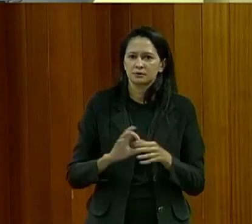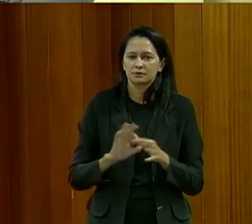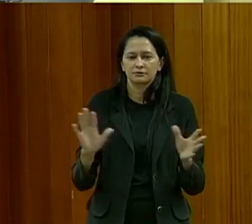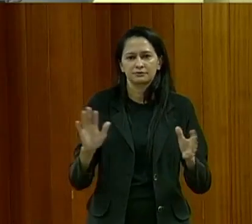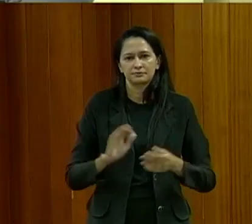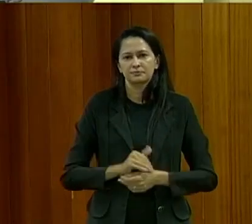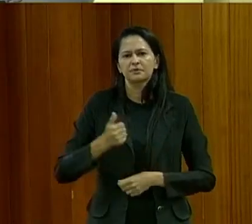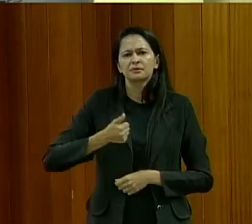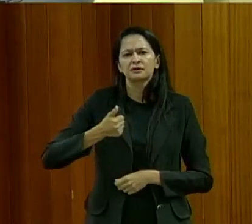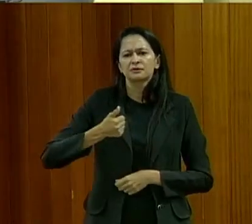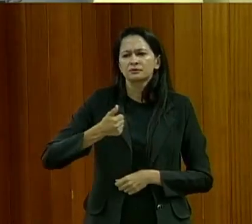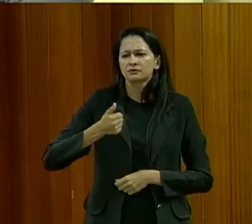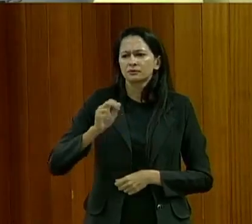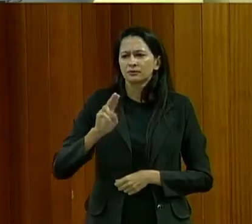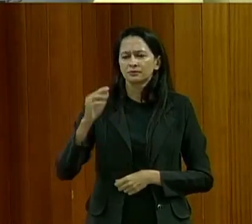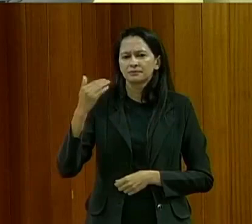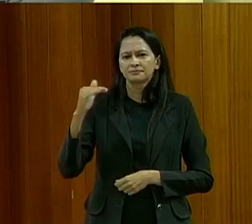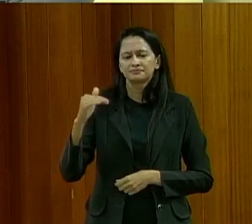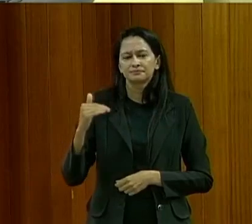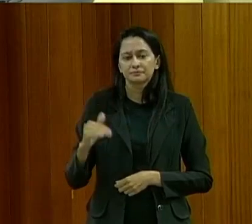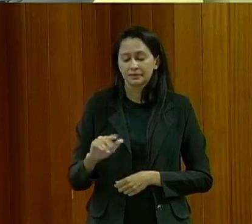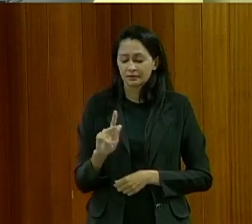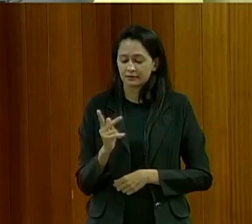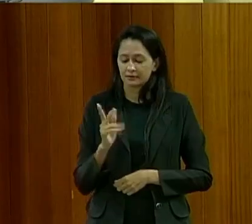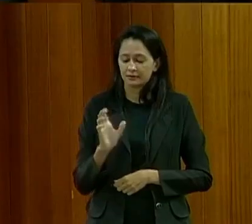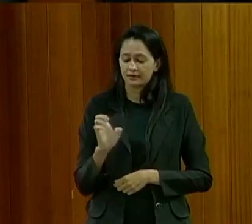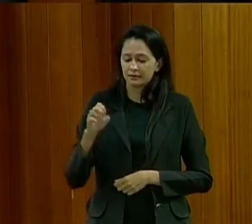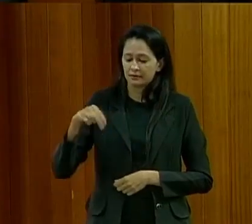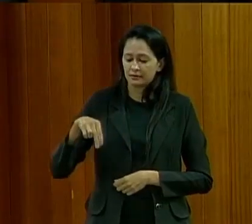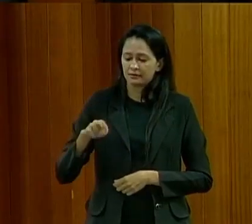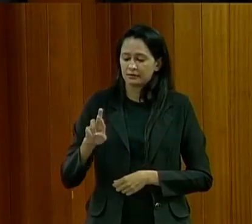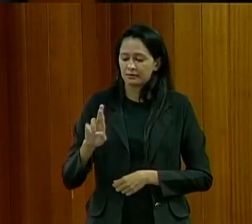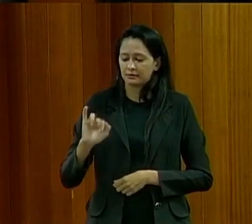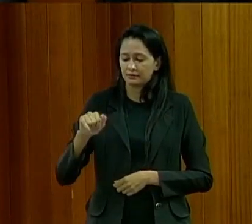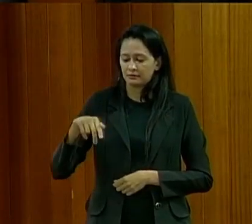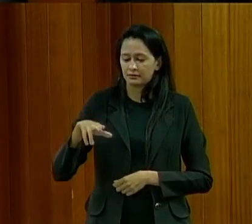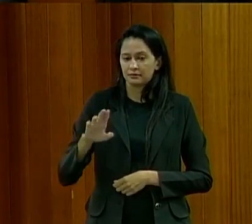inscrição, vereador Henrique Alves.